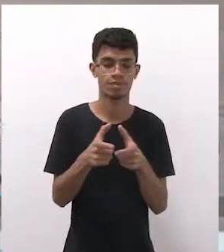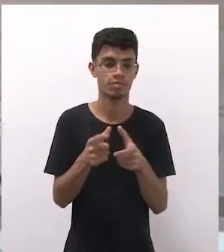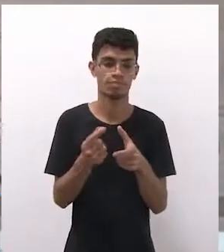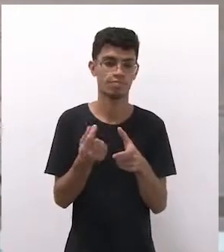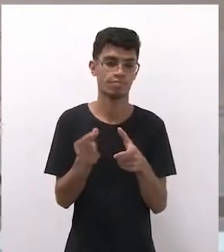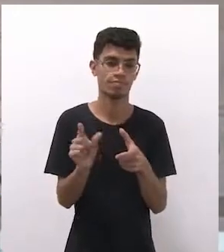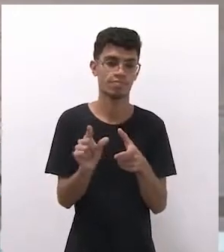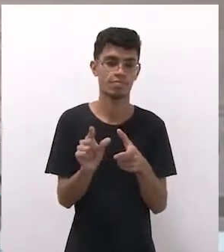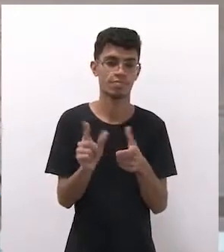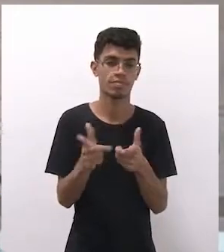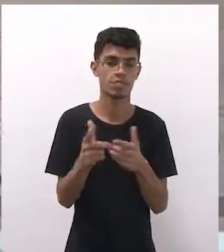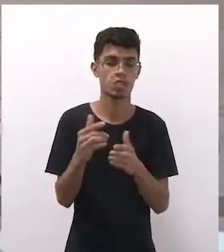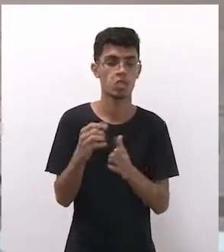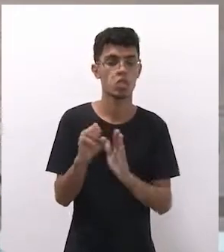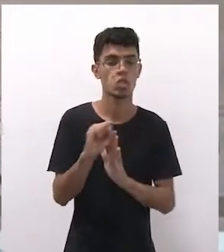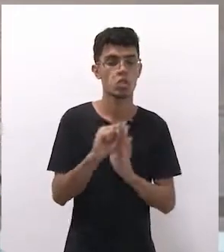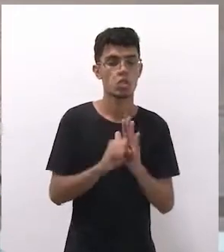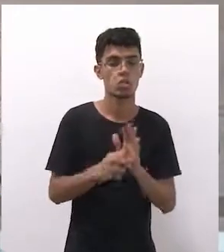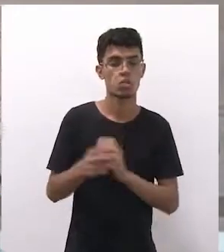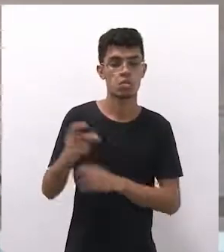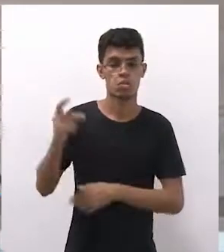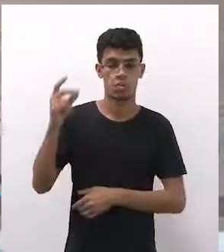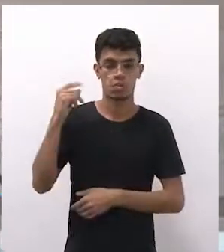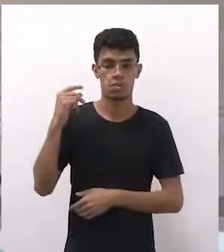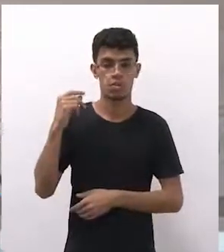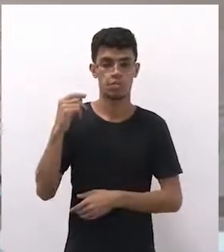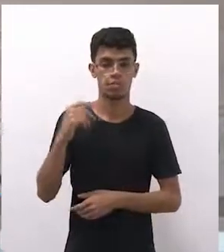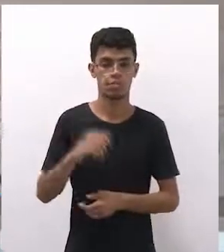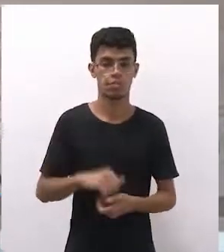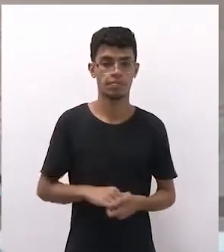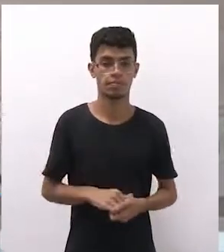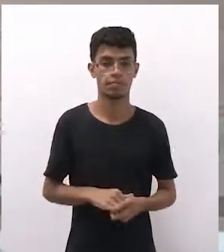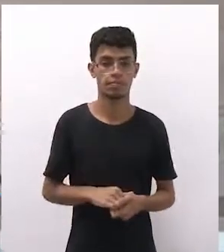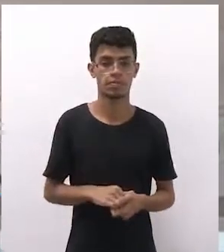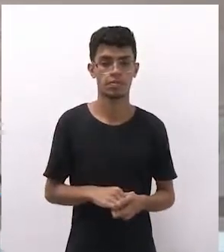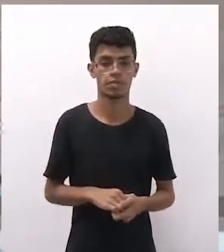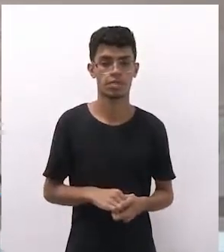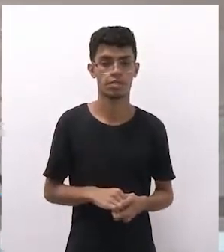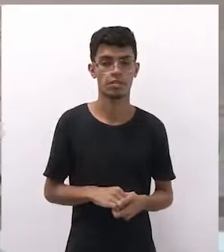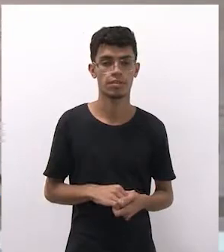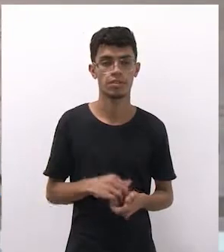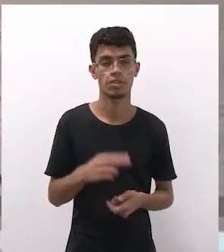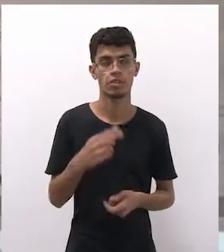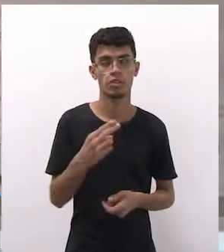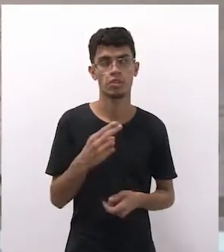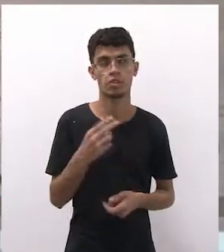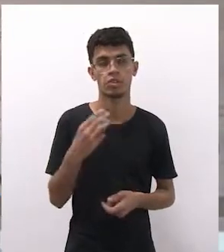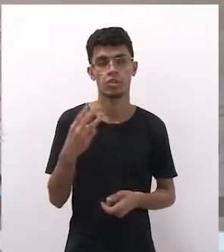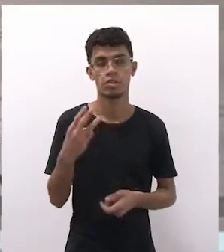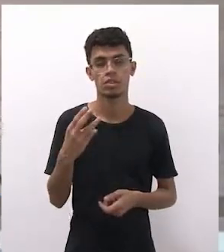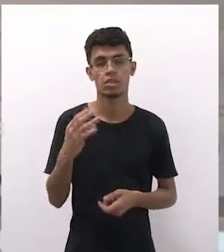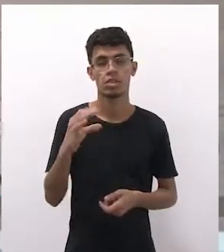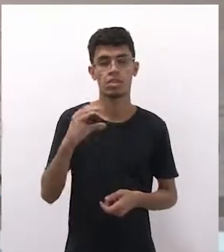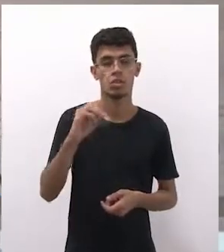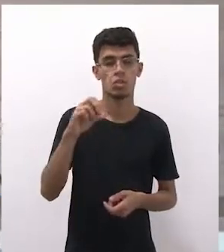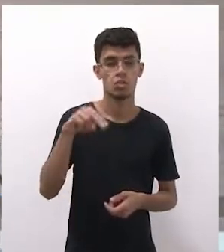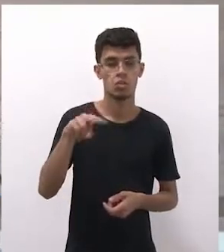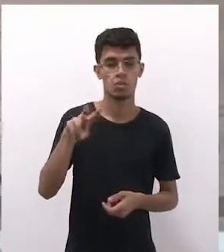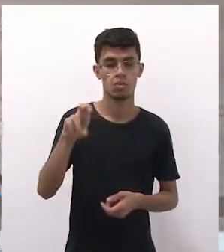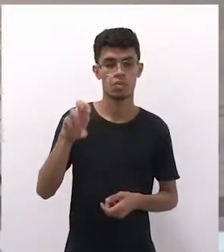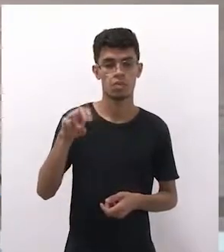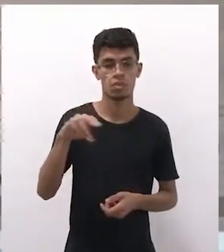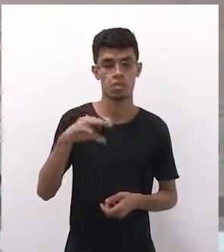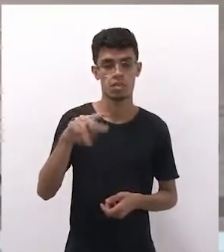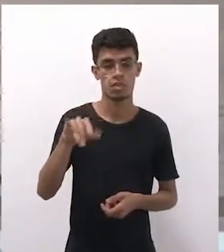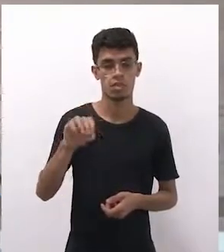OIT no início do século passado, a segunda e a terceira convenção internacional que foram criadas, que os países se